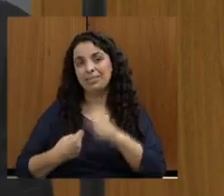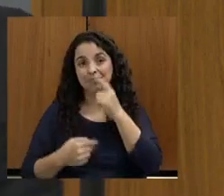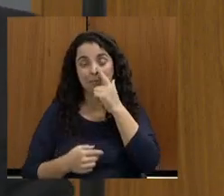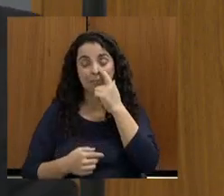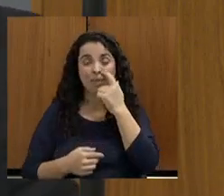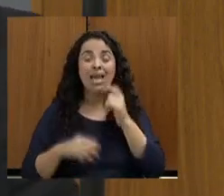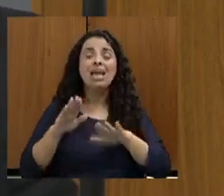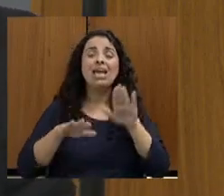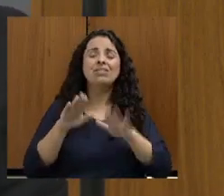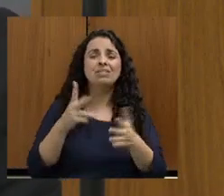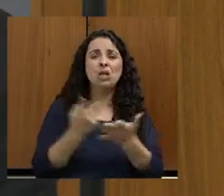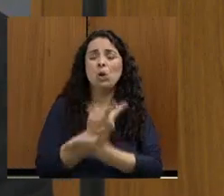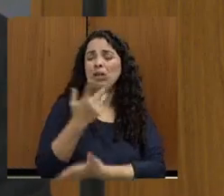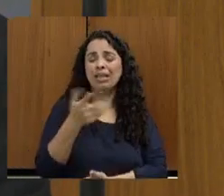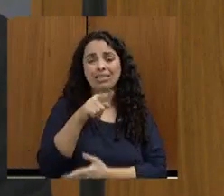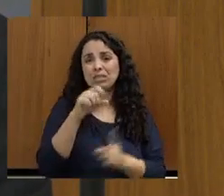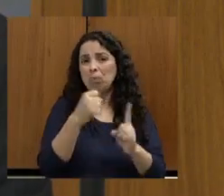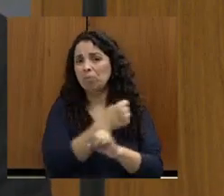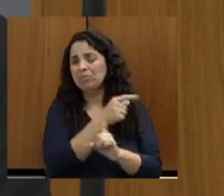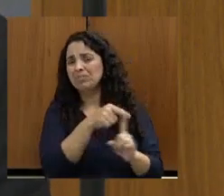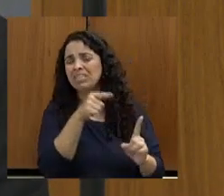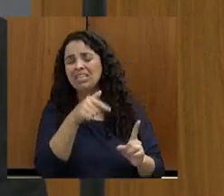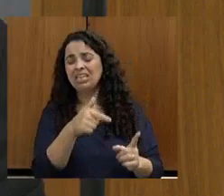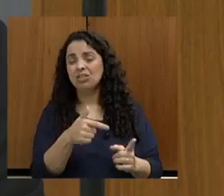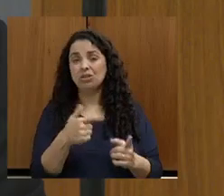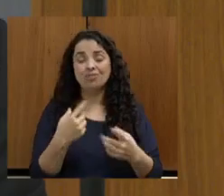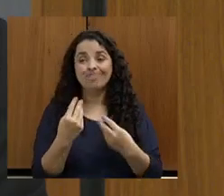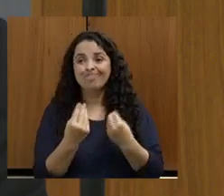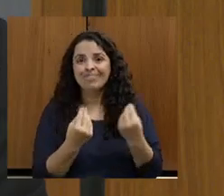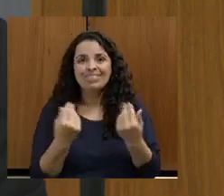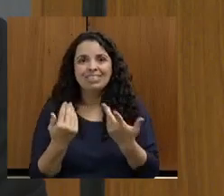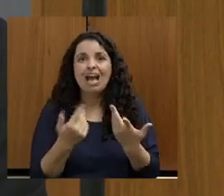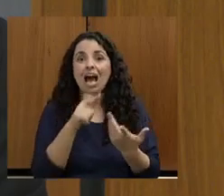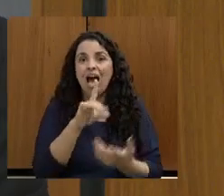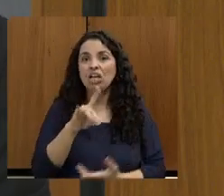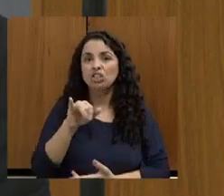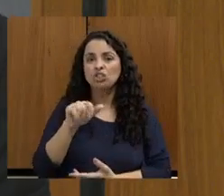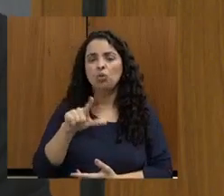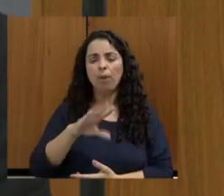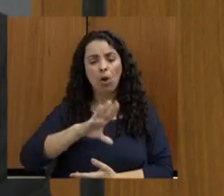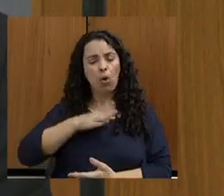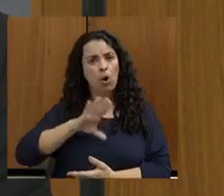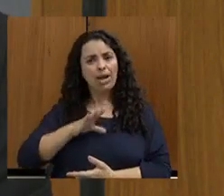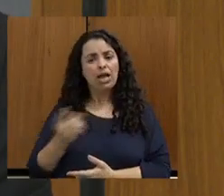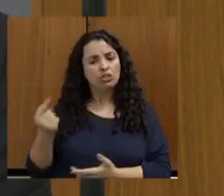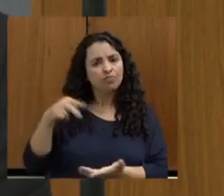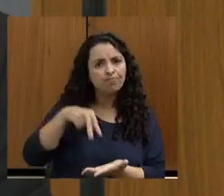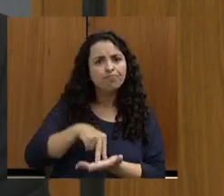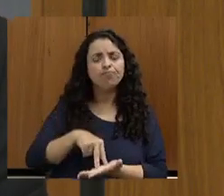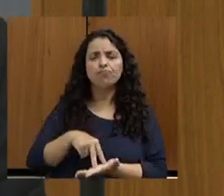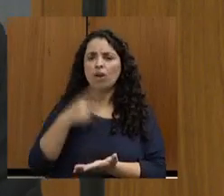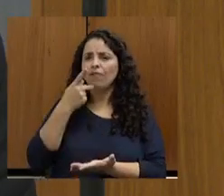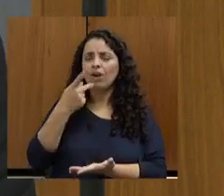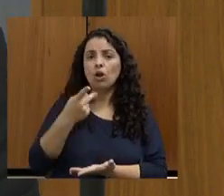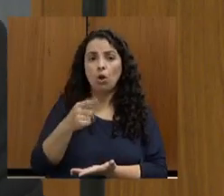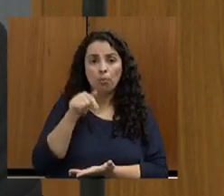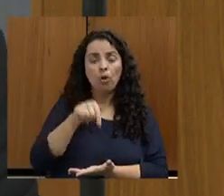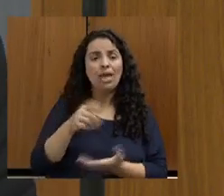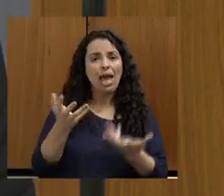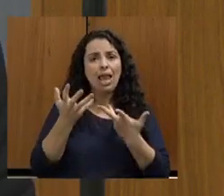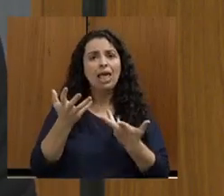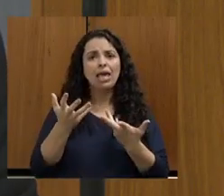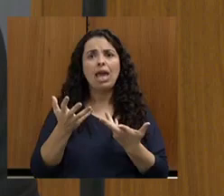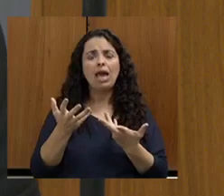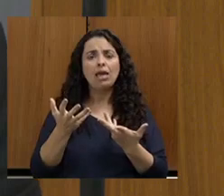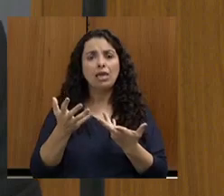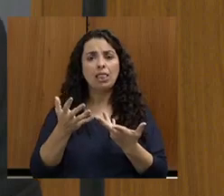ocorrem, a Diva trouxe uma aqui corajosamente, se expôs dessa forma para poder alcançar a ressonância e eco na ação